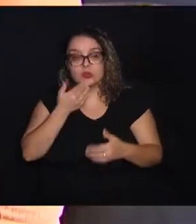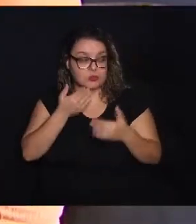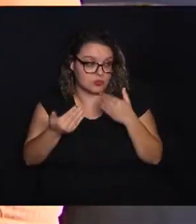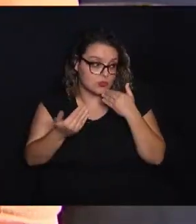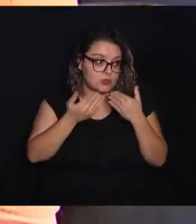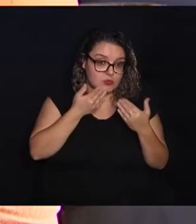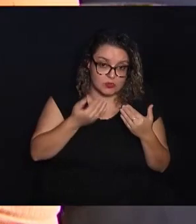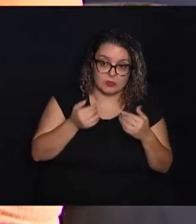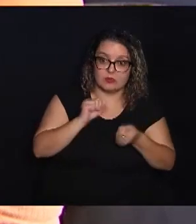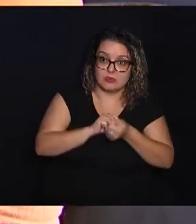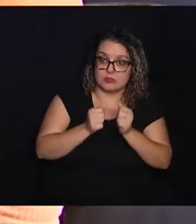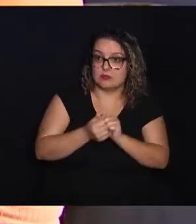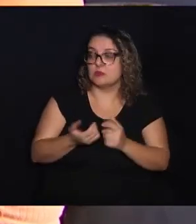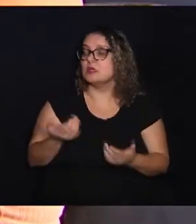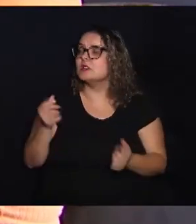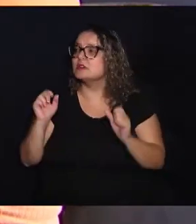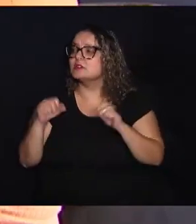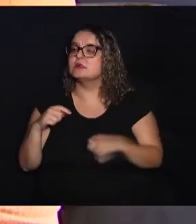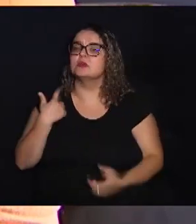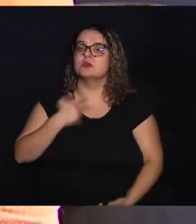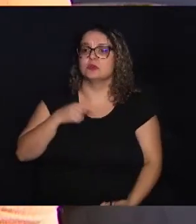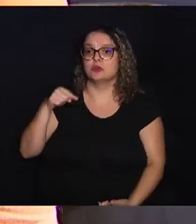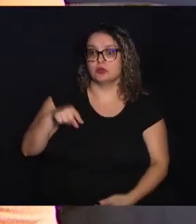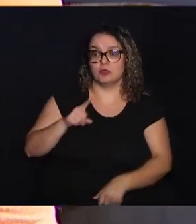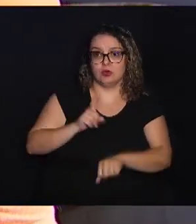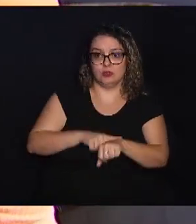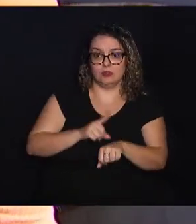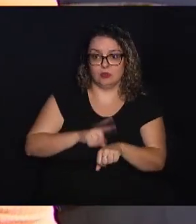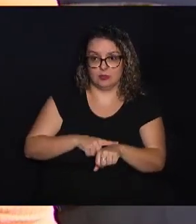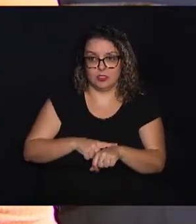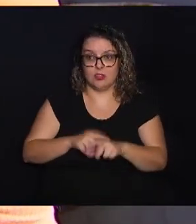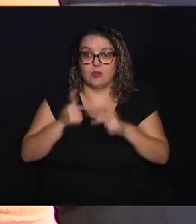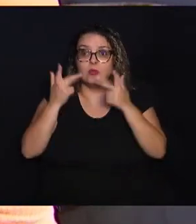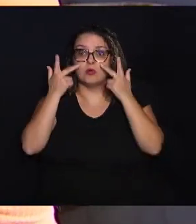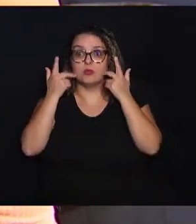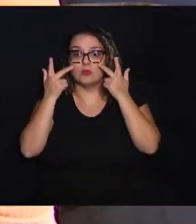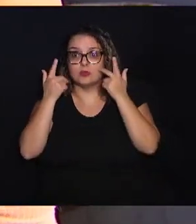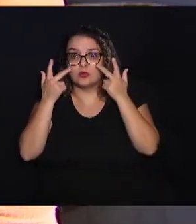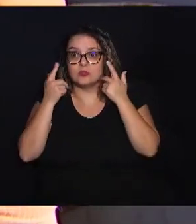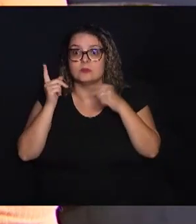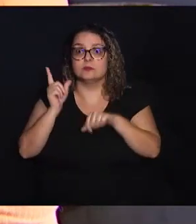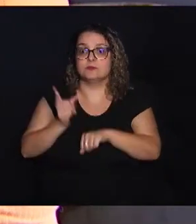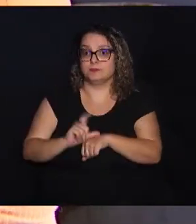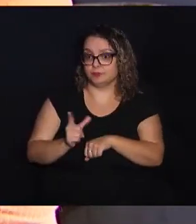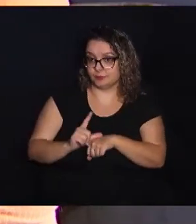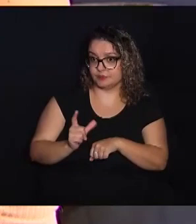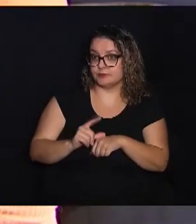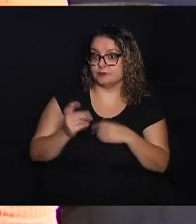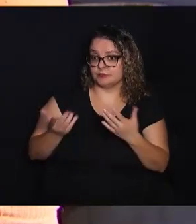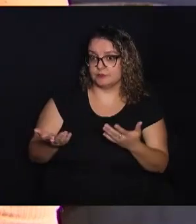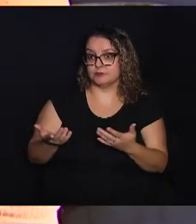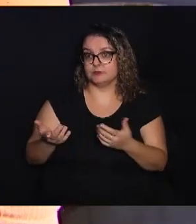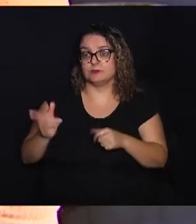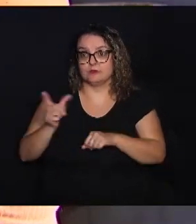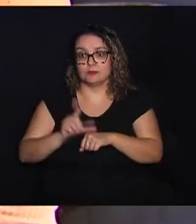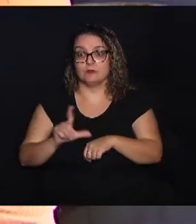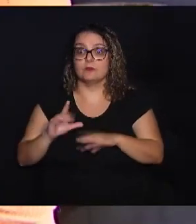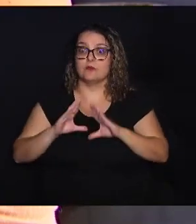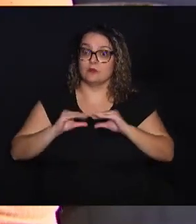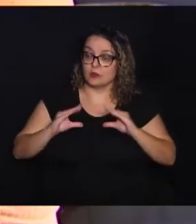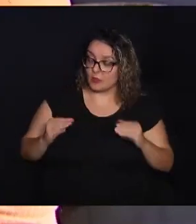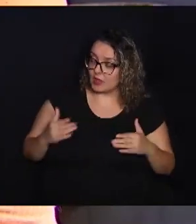pedindo. Sim. A gente está aqui num horário bem tranquilo da loja, né? Dessa loja